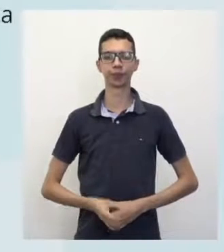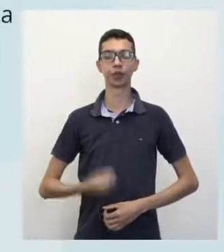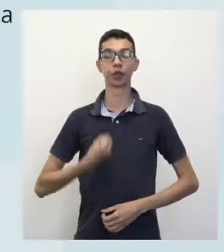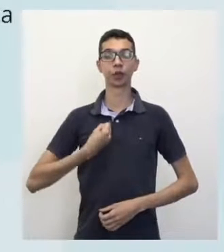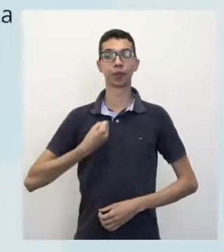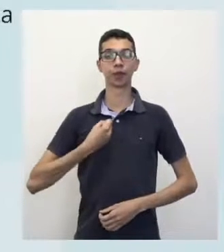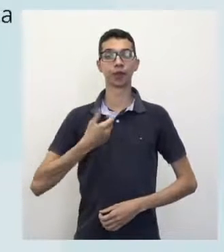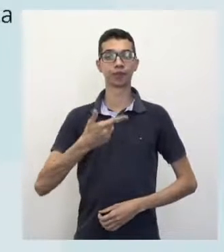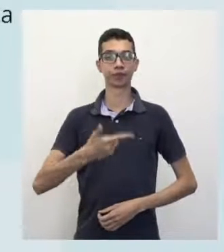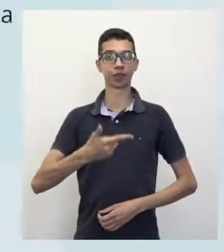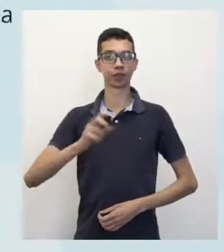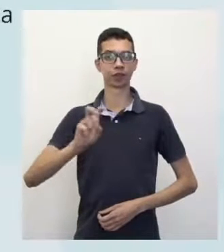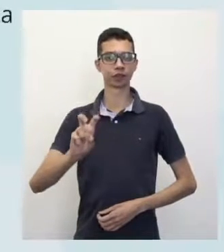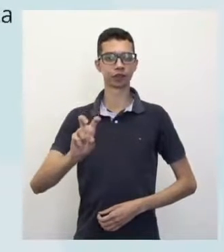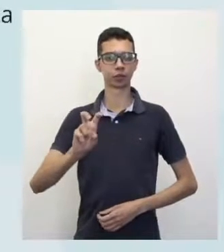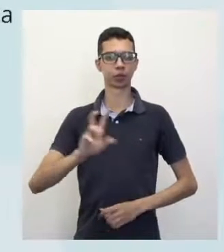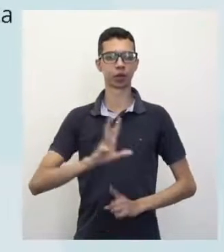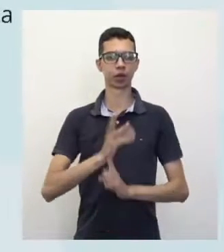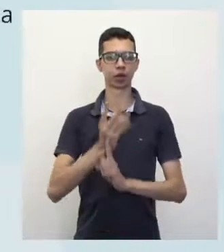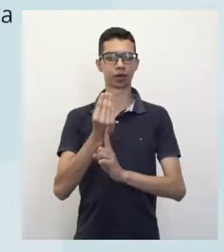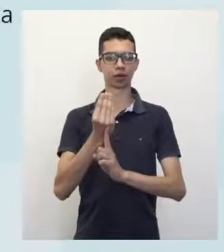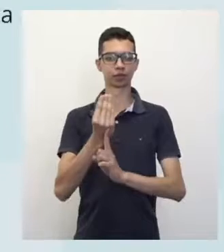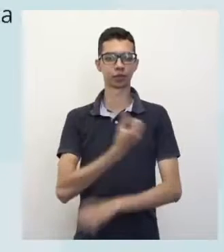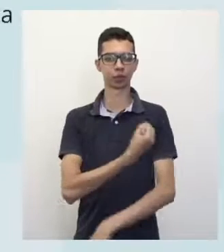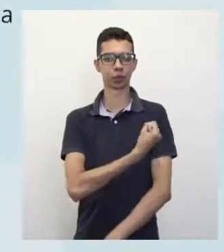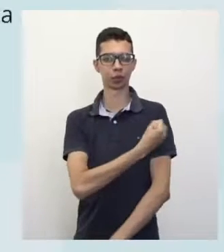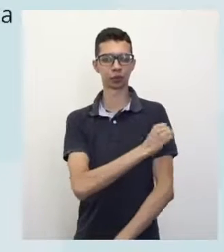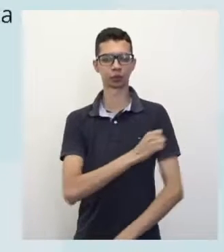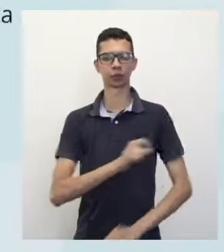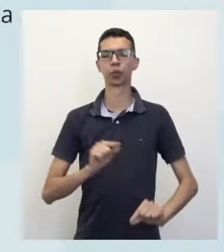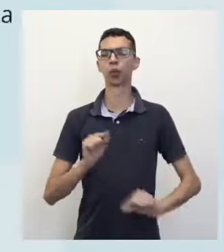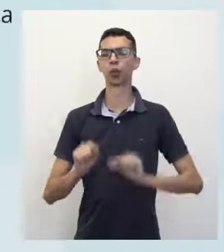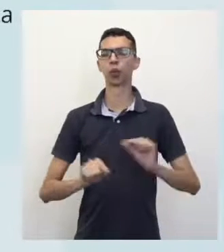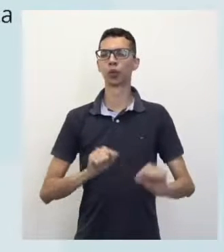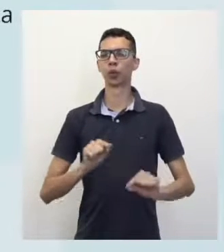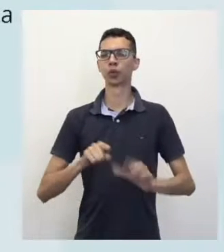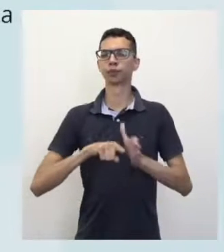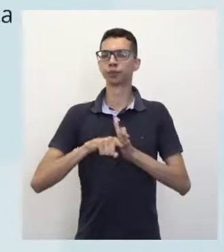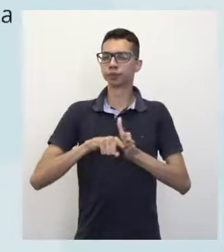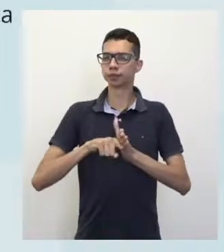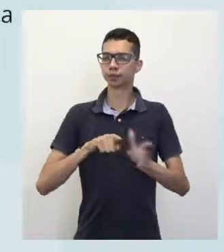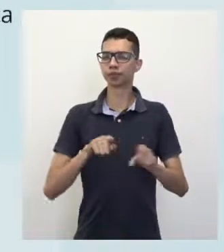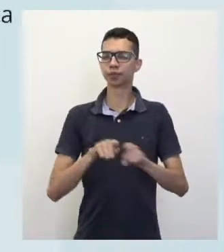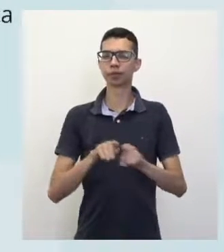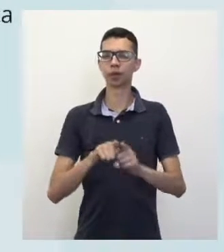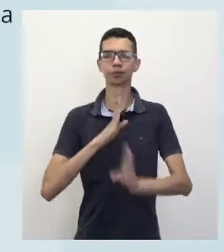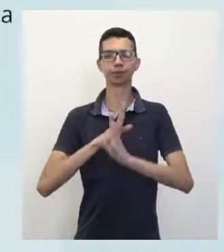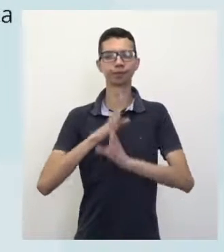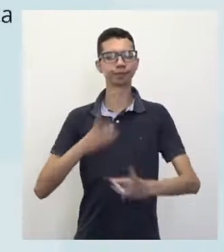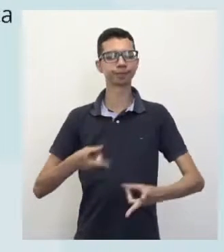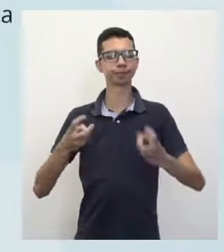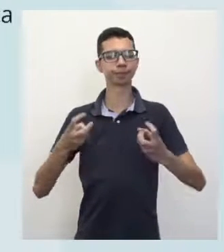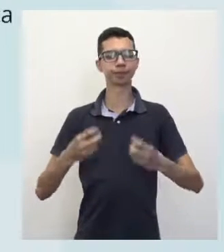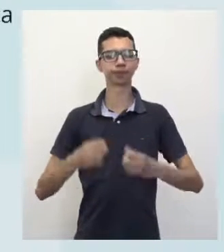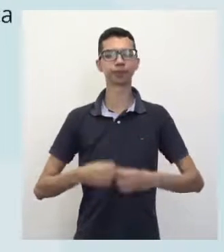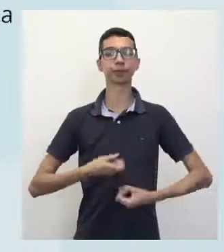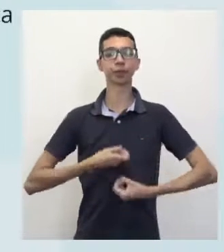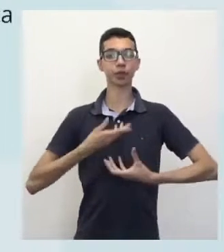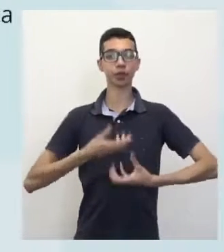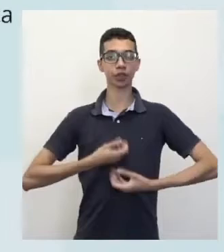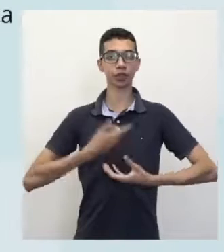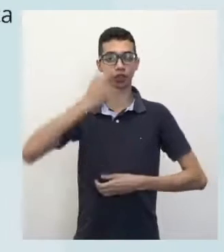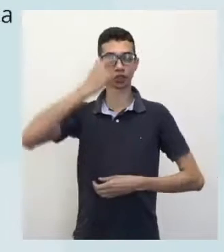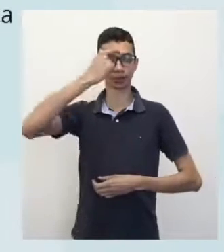de arte para o 8º ano do ensino fundamental, que é investigar, identificar e analisar poéticas pessoais em